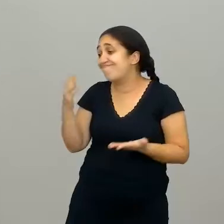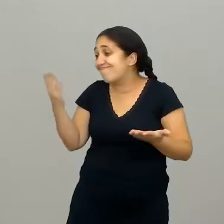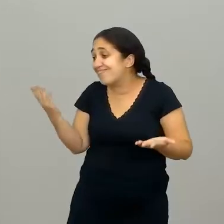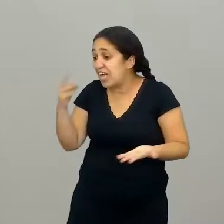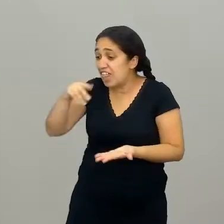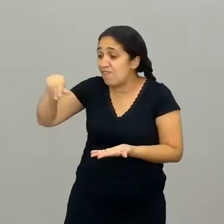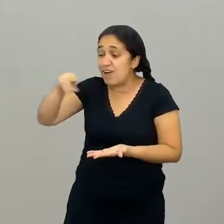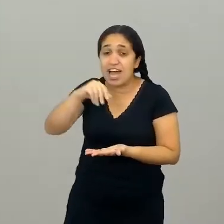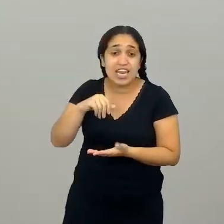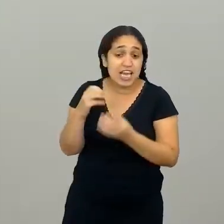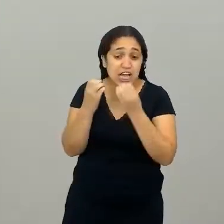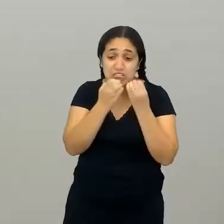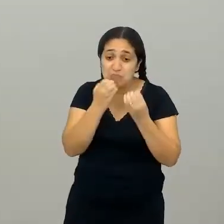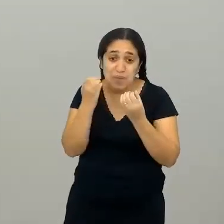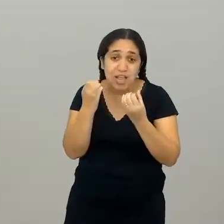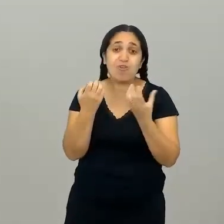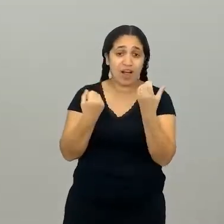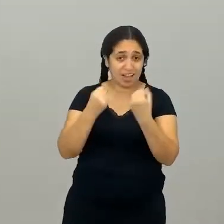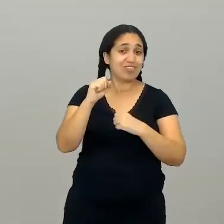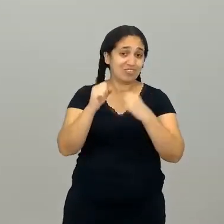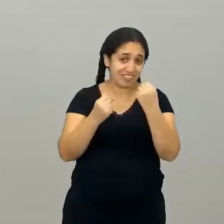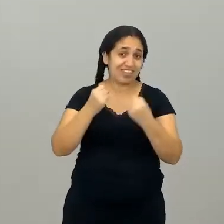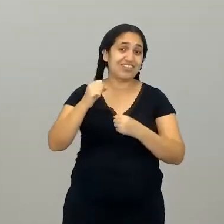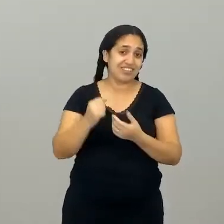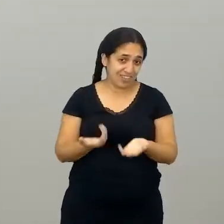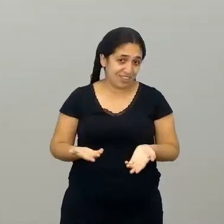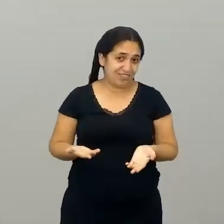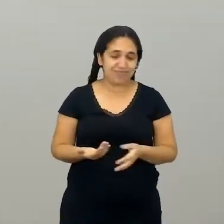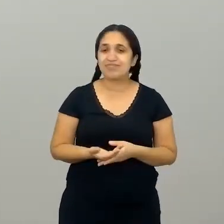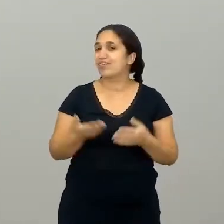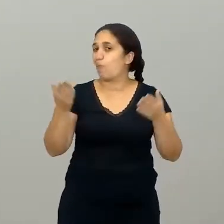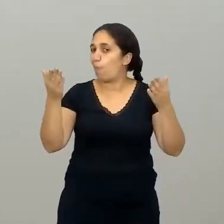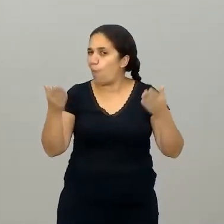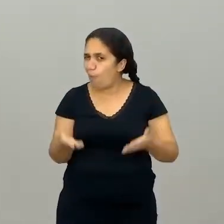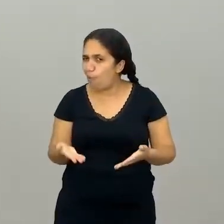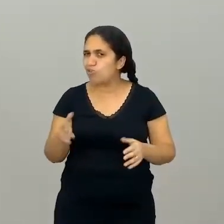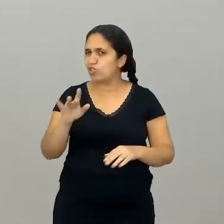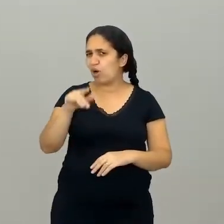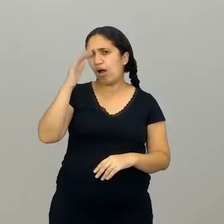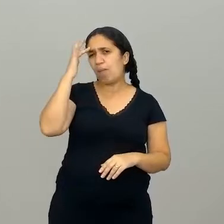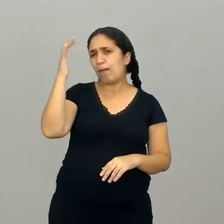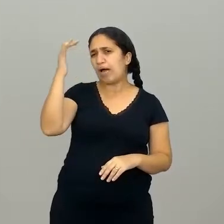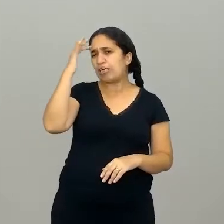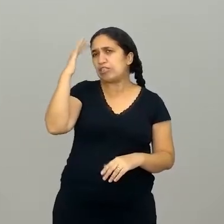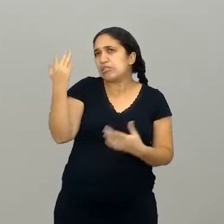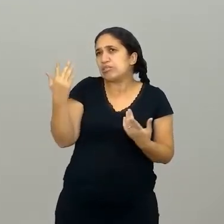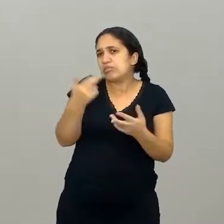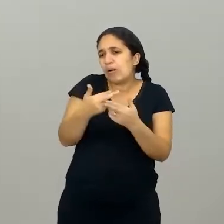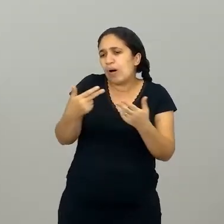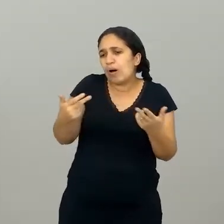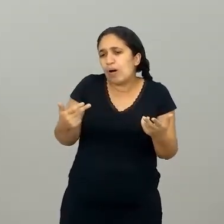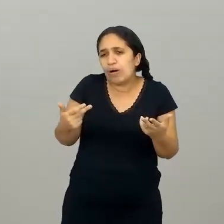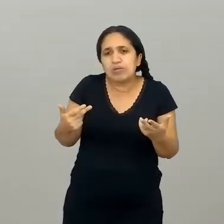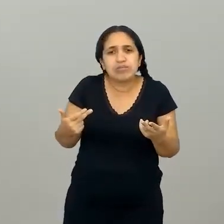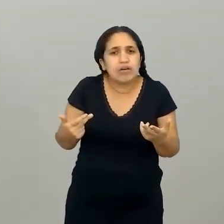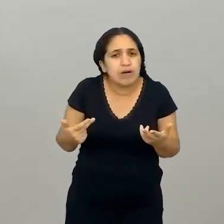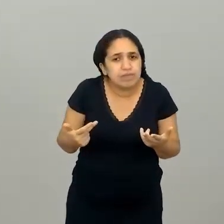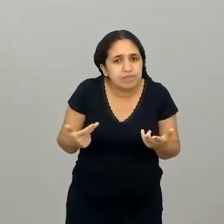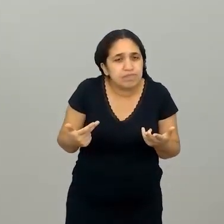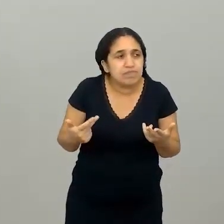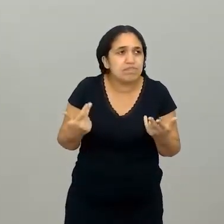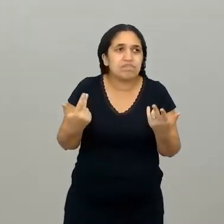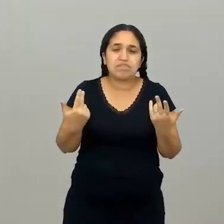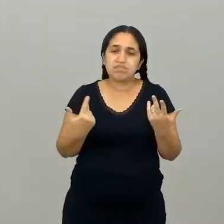industrializado. Então, é muito complicado você imaginar hoje algo que é feito, que indireta ou